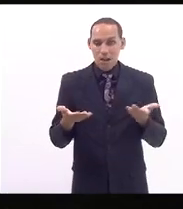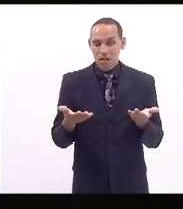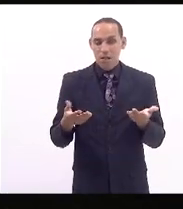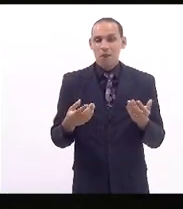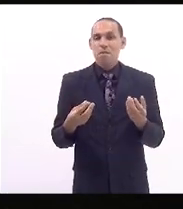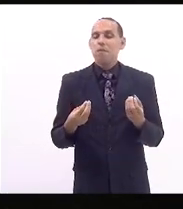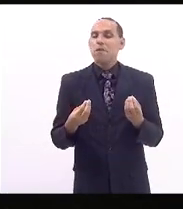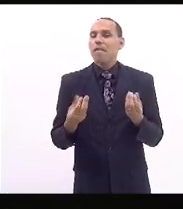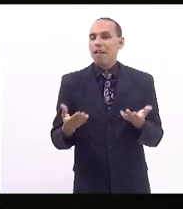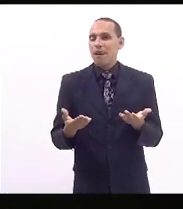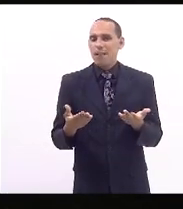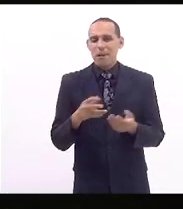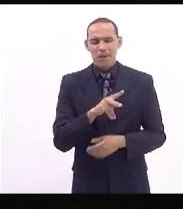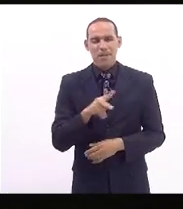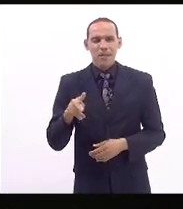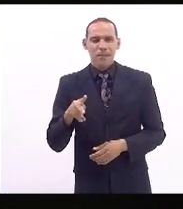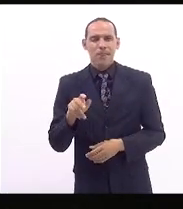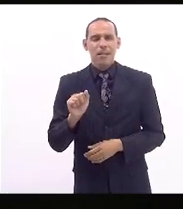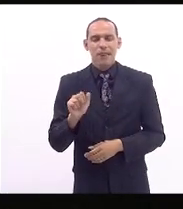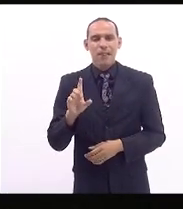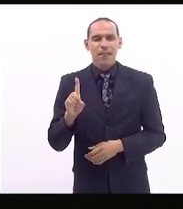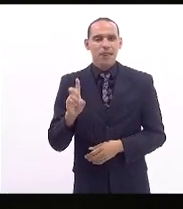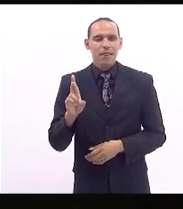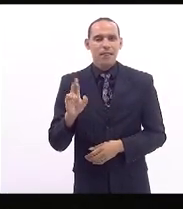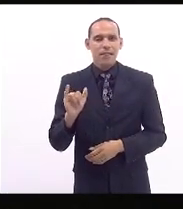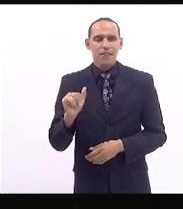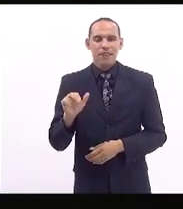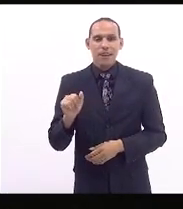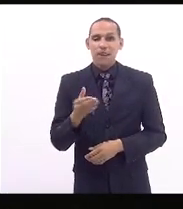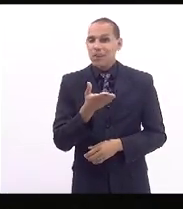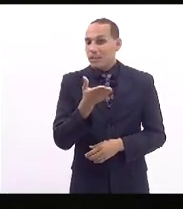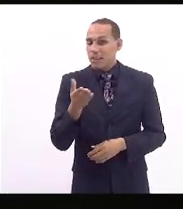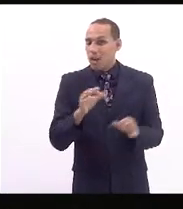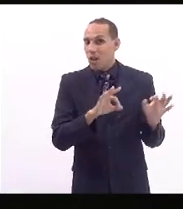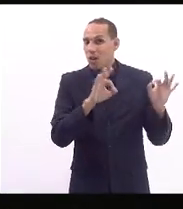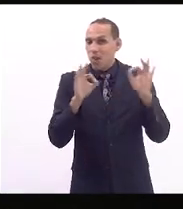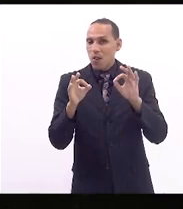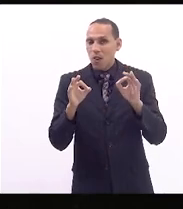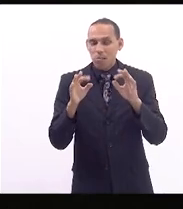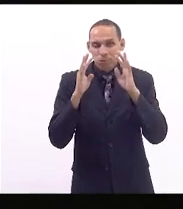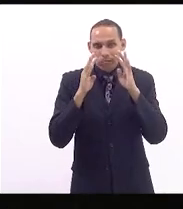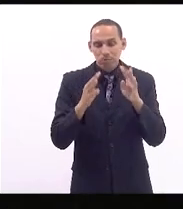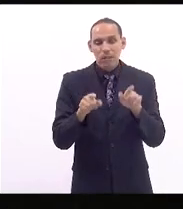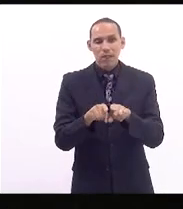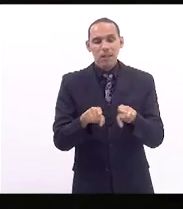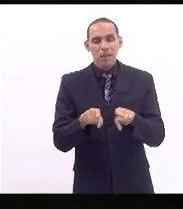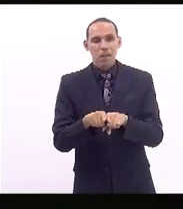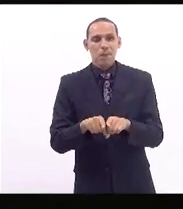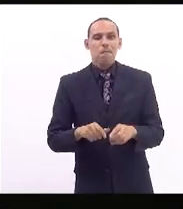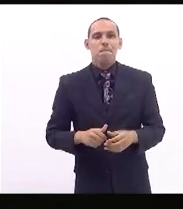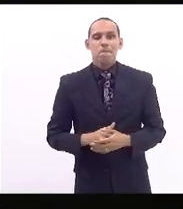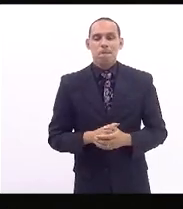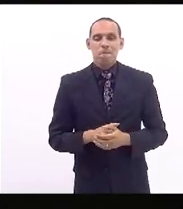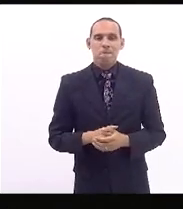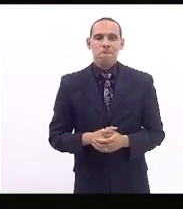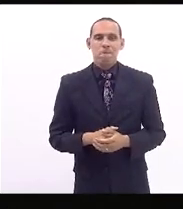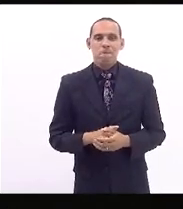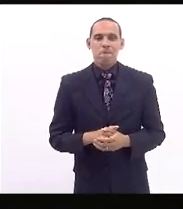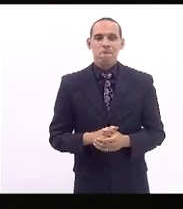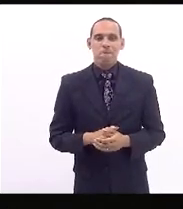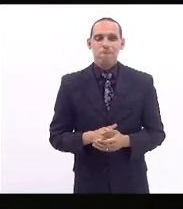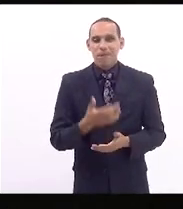tarde presidenta Adriana Baltazar e quem nos assiste ouve para quem na